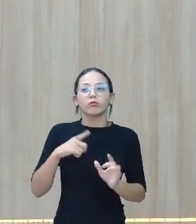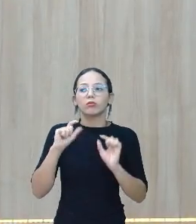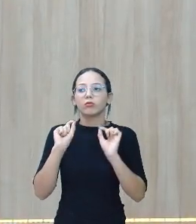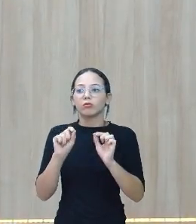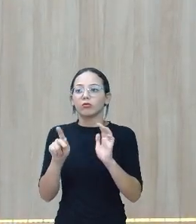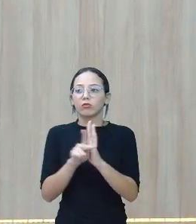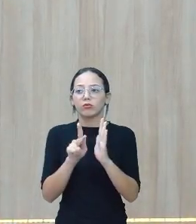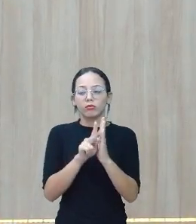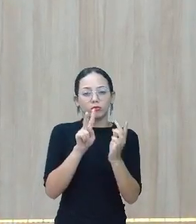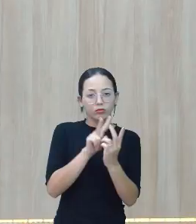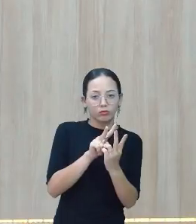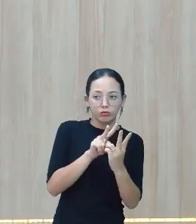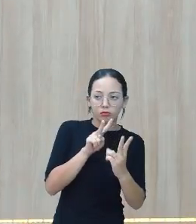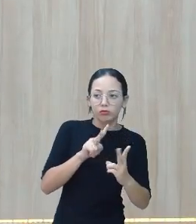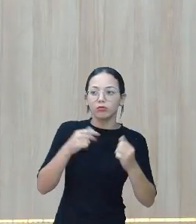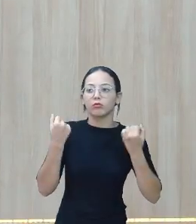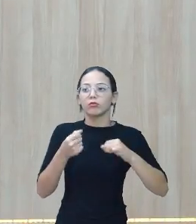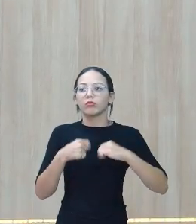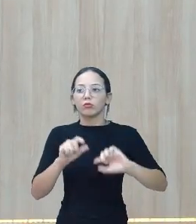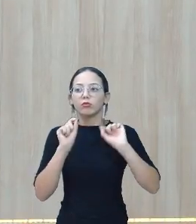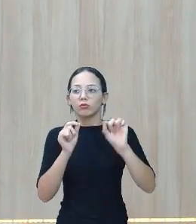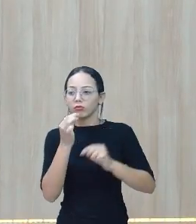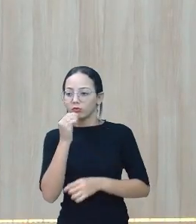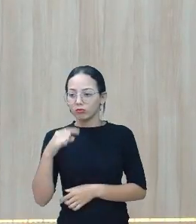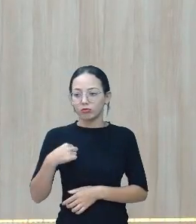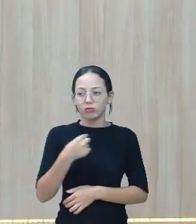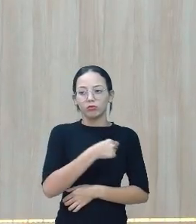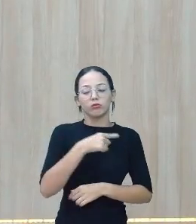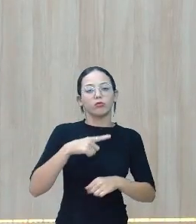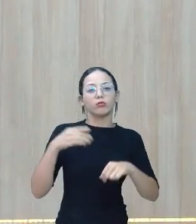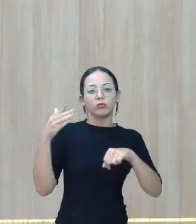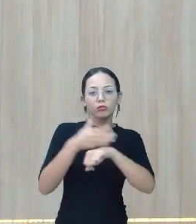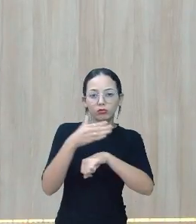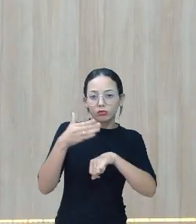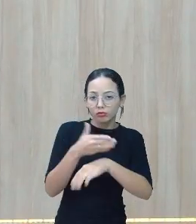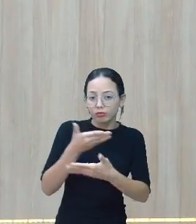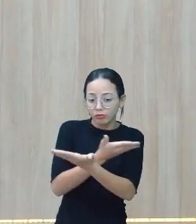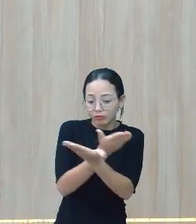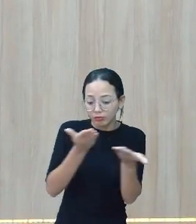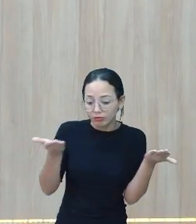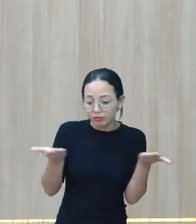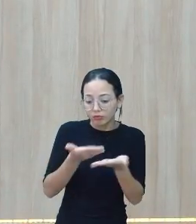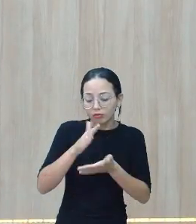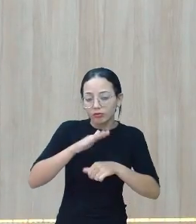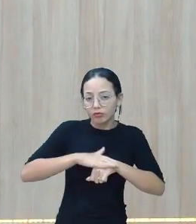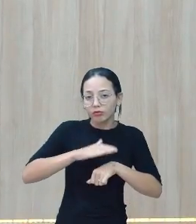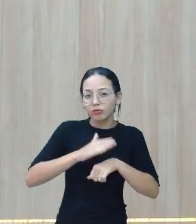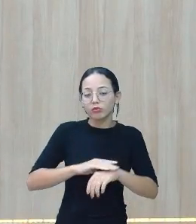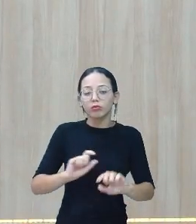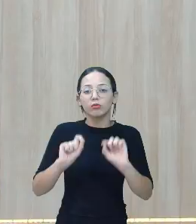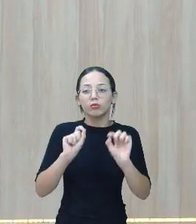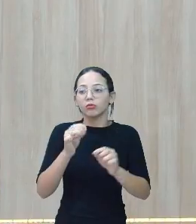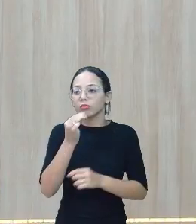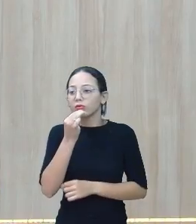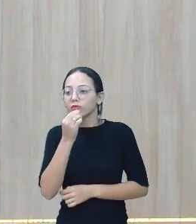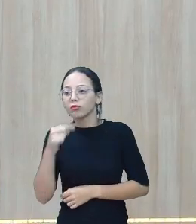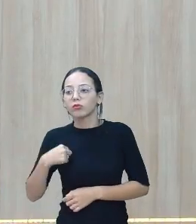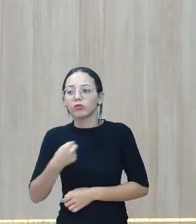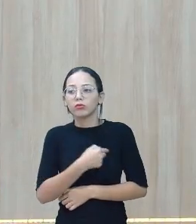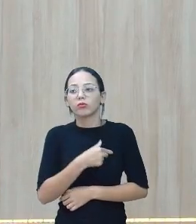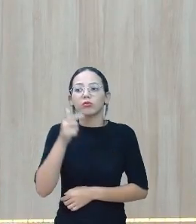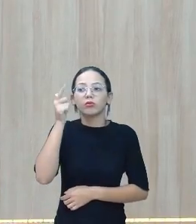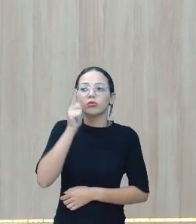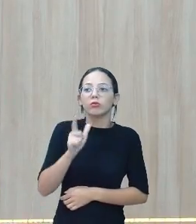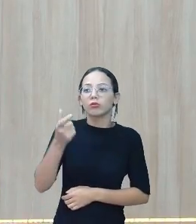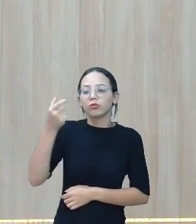formato digital, né? Então ela precisa que a gente tenha uma participação de vocês nesse primeiro momento, de modo que a gente consiga ter